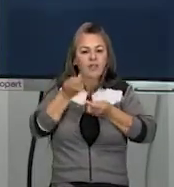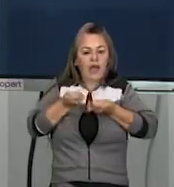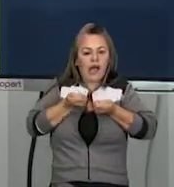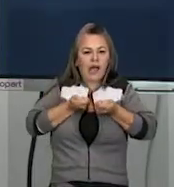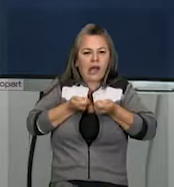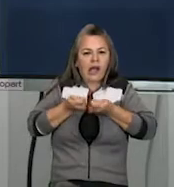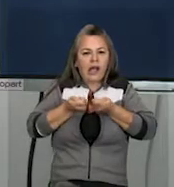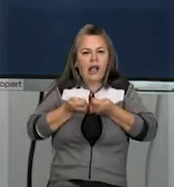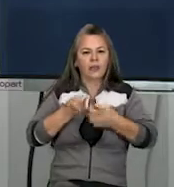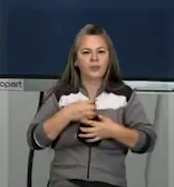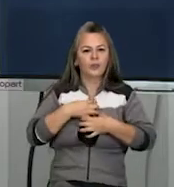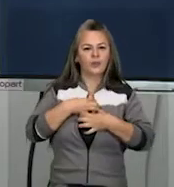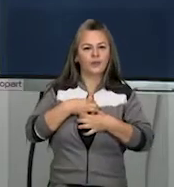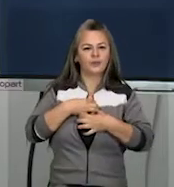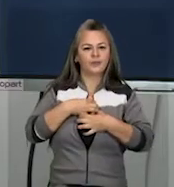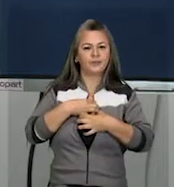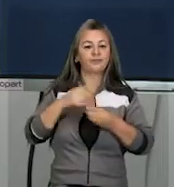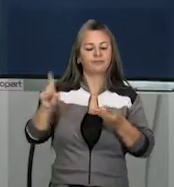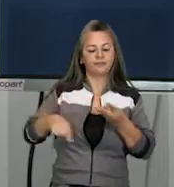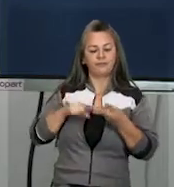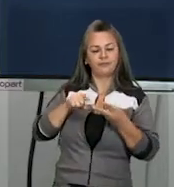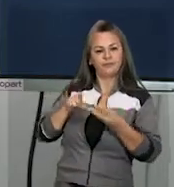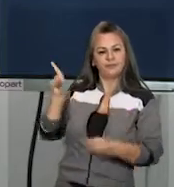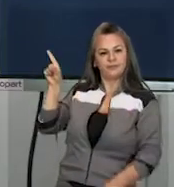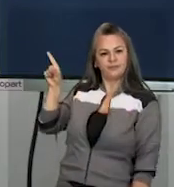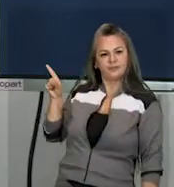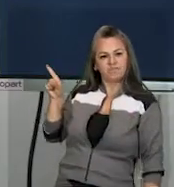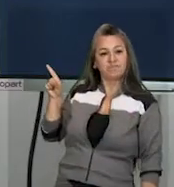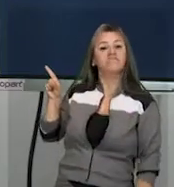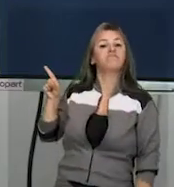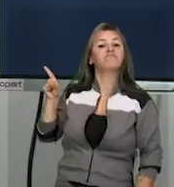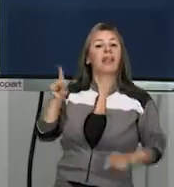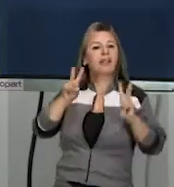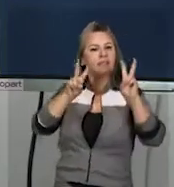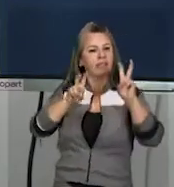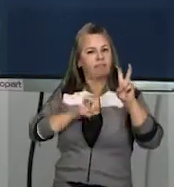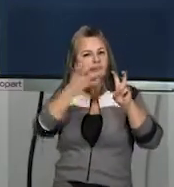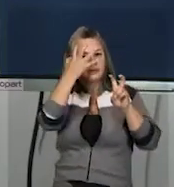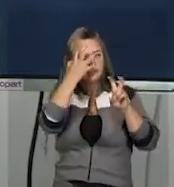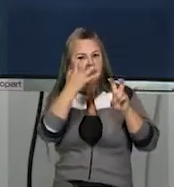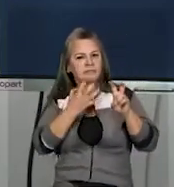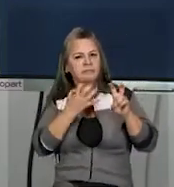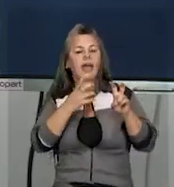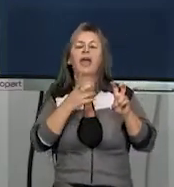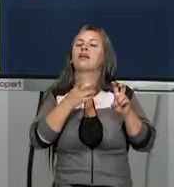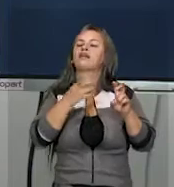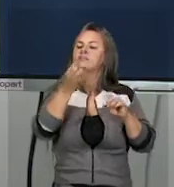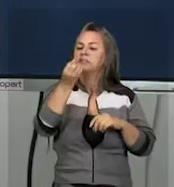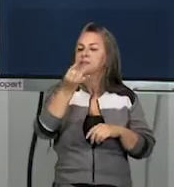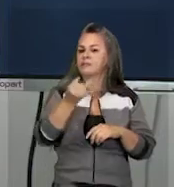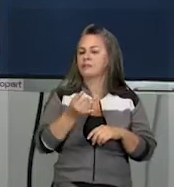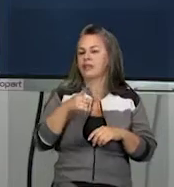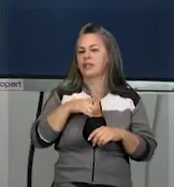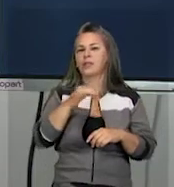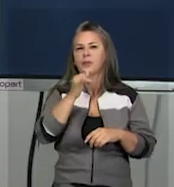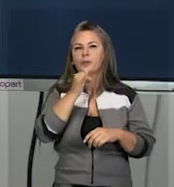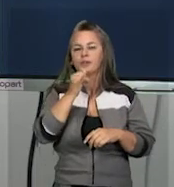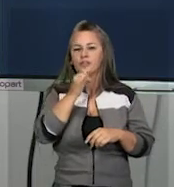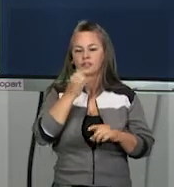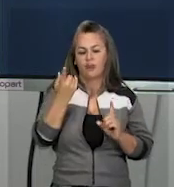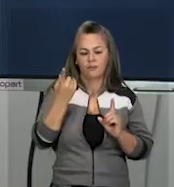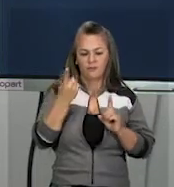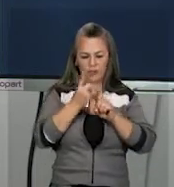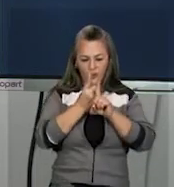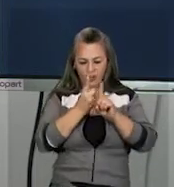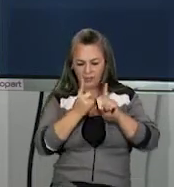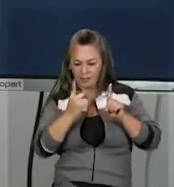drama. Então o drama fala de perda, fala de solidão, de saudade, de morte, né? De reencontros,